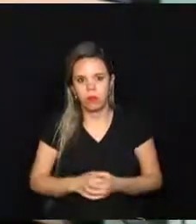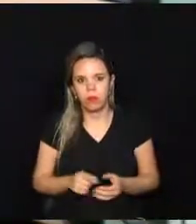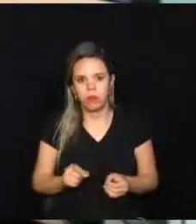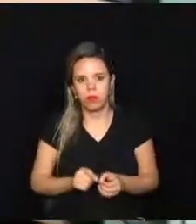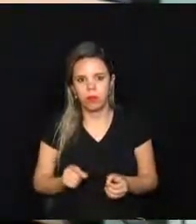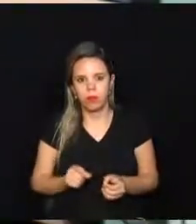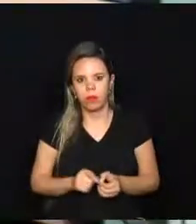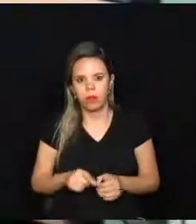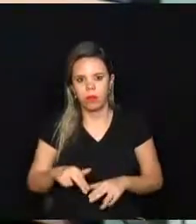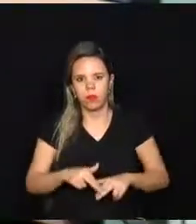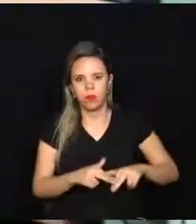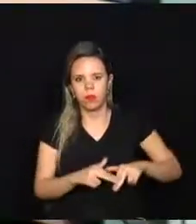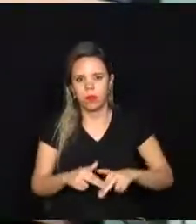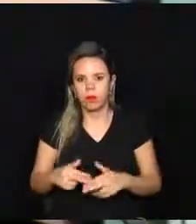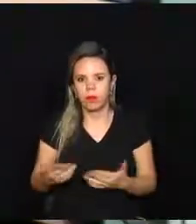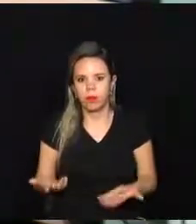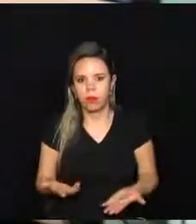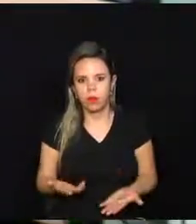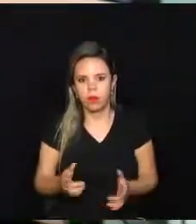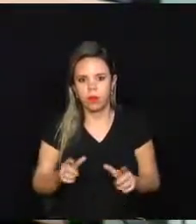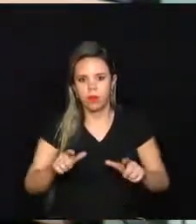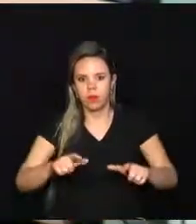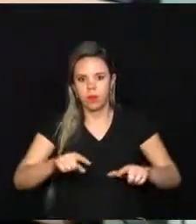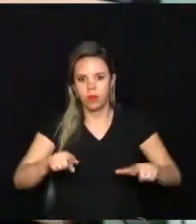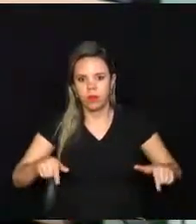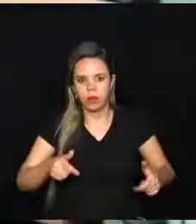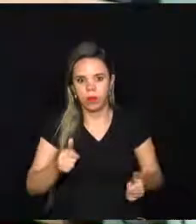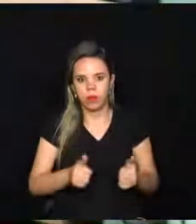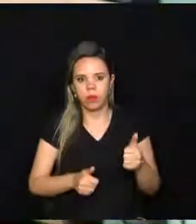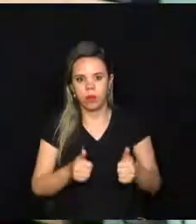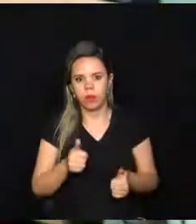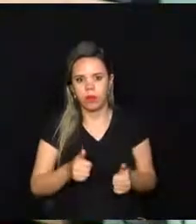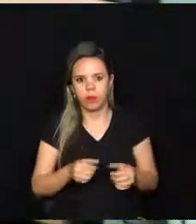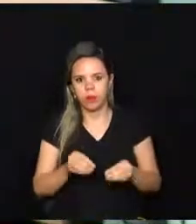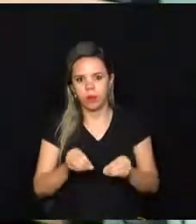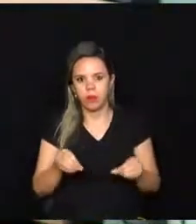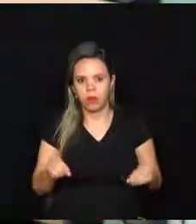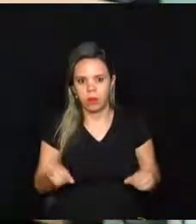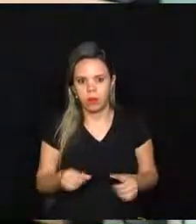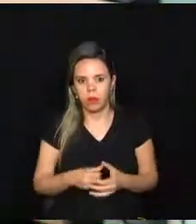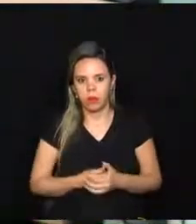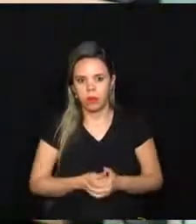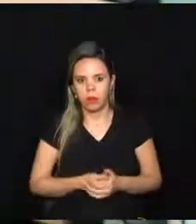o skate, campos de futebol, campos de areia,